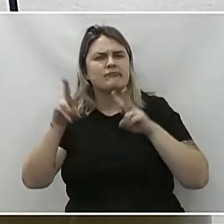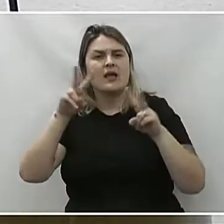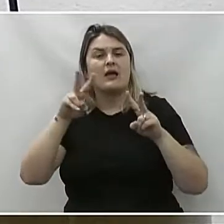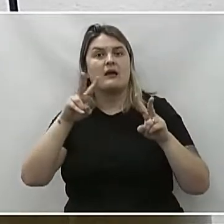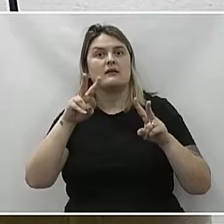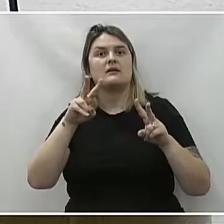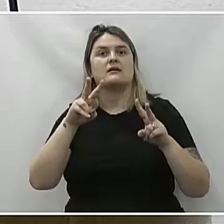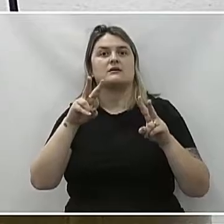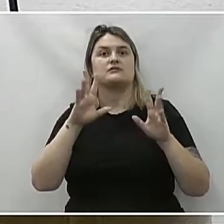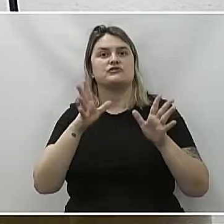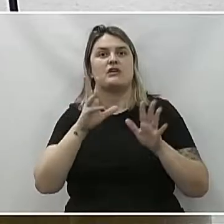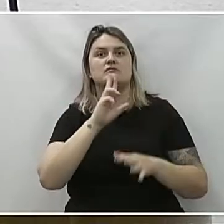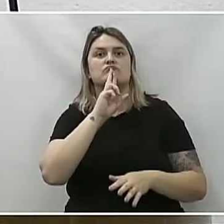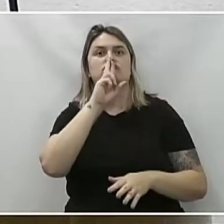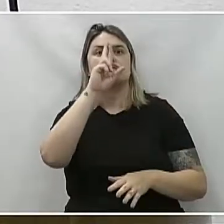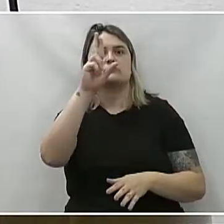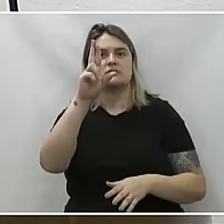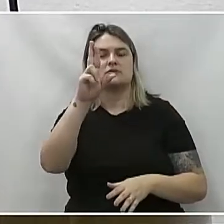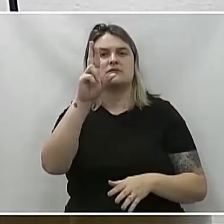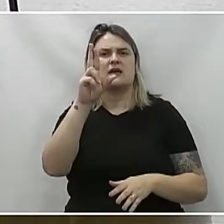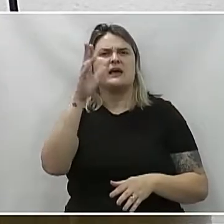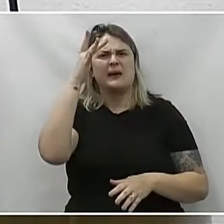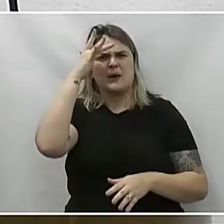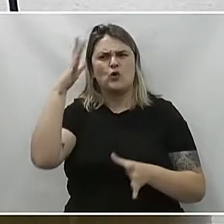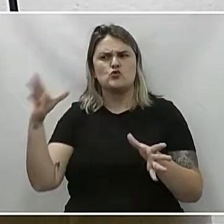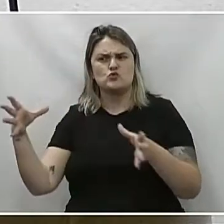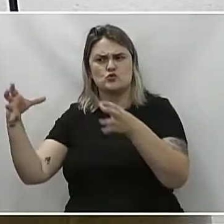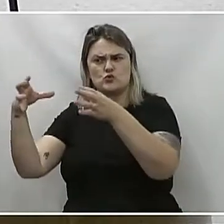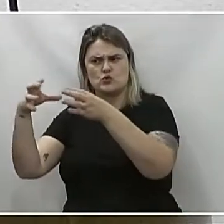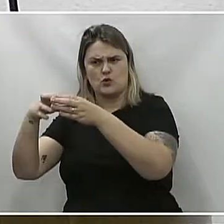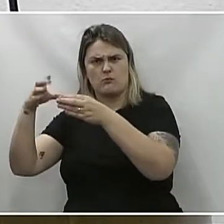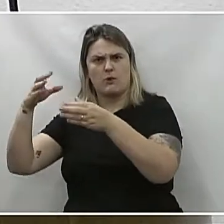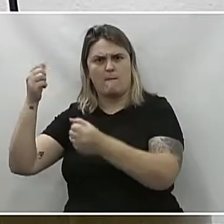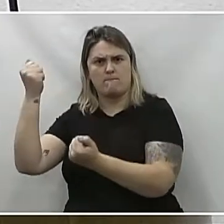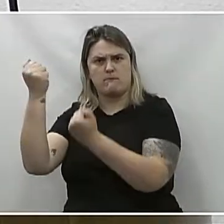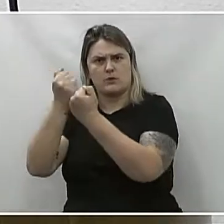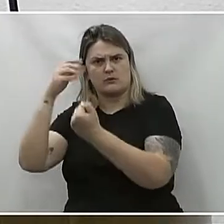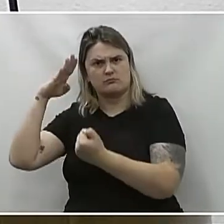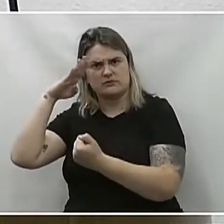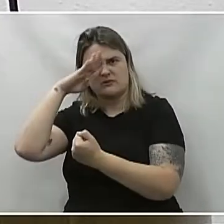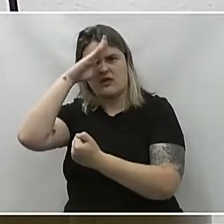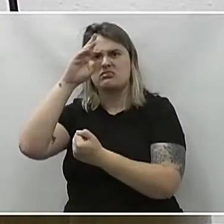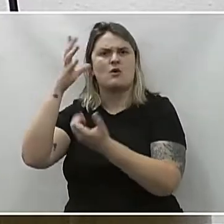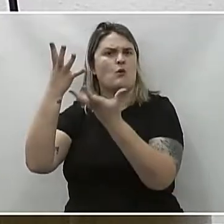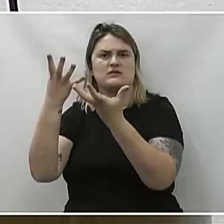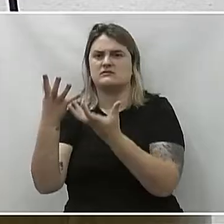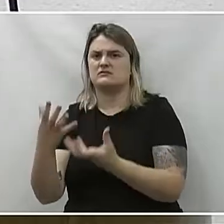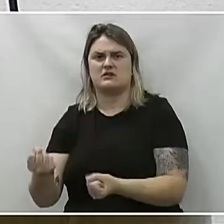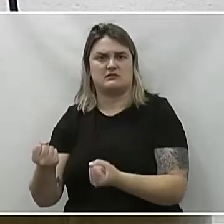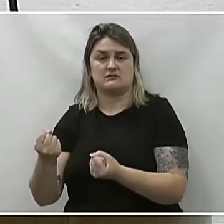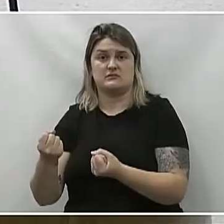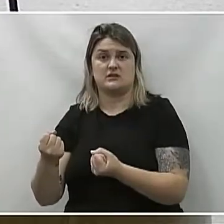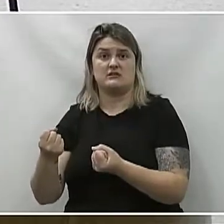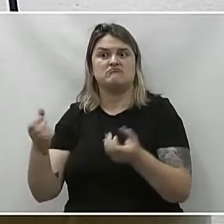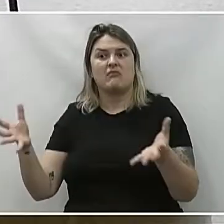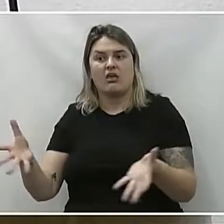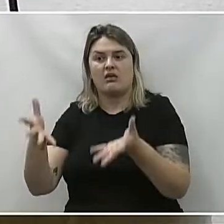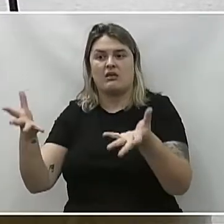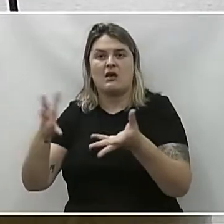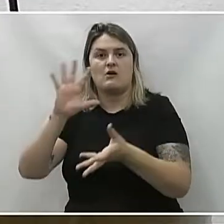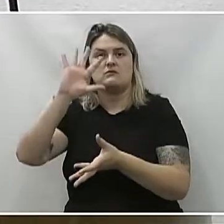o resultado é uma ala bolsonarista que não aceita o resultado e está instigando a